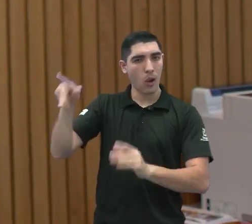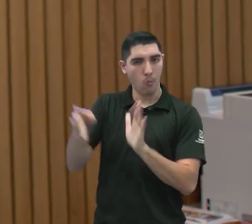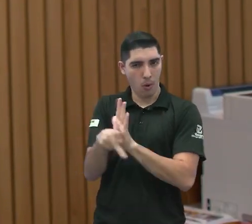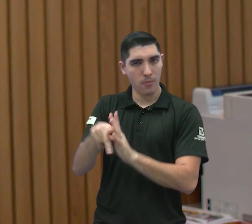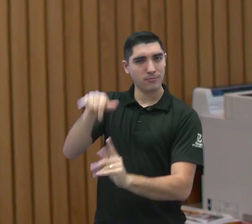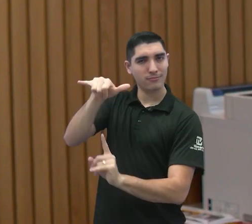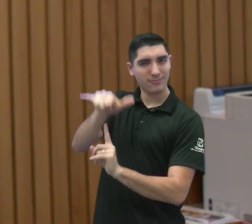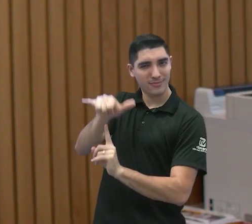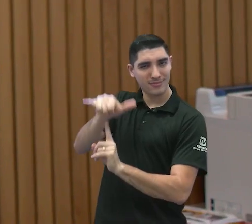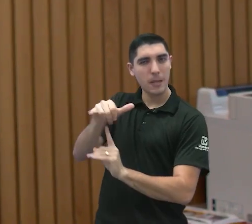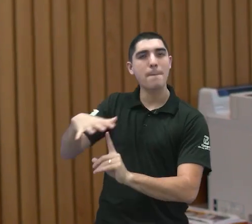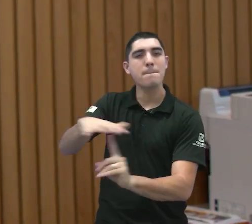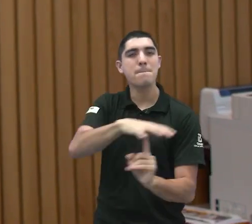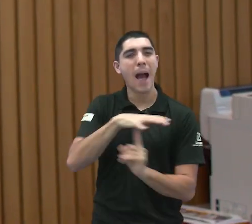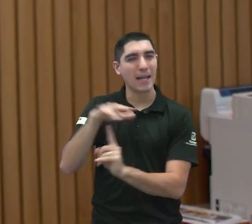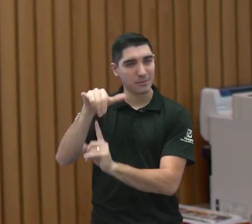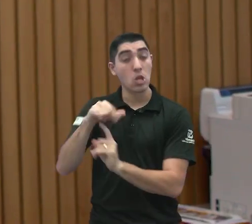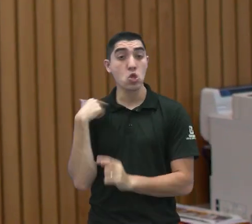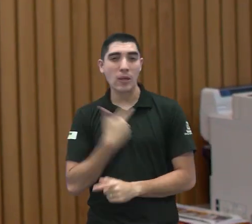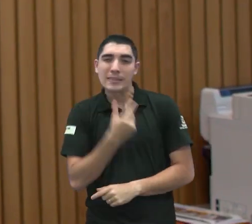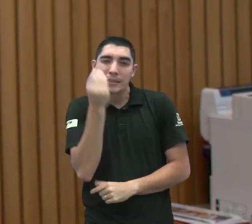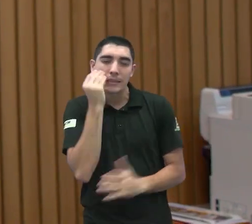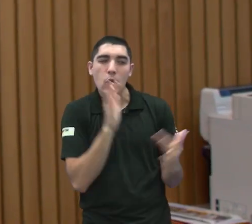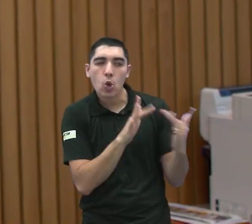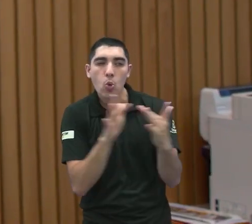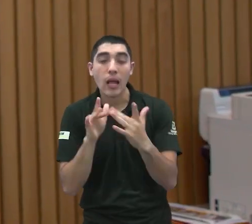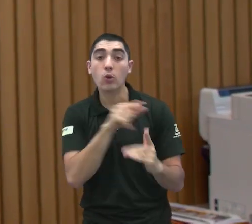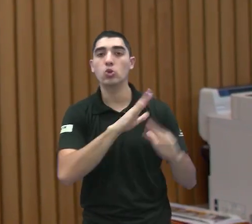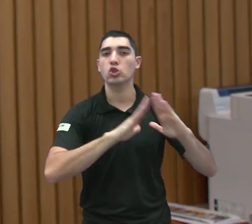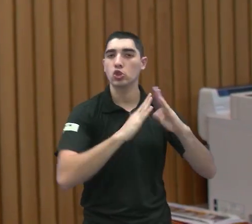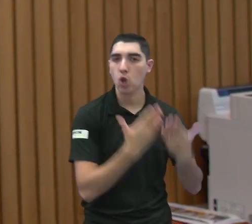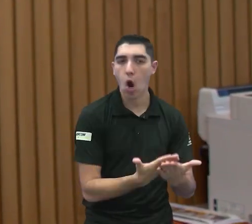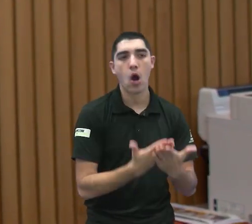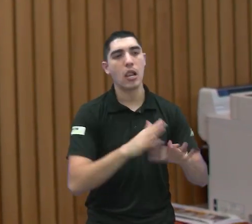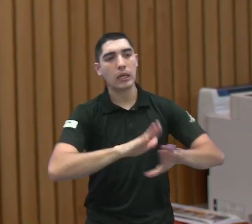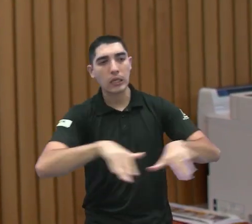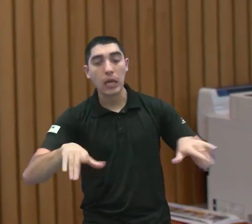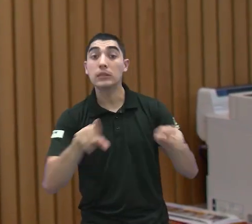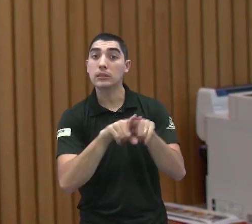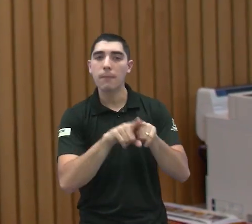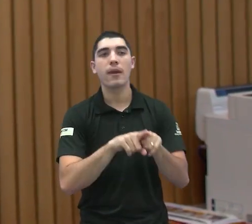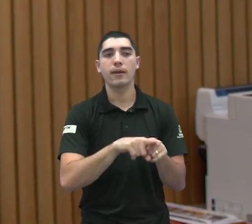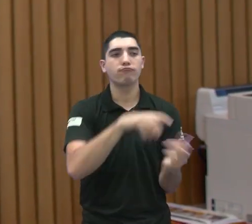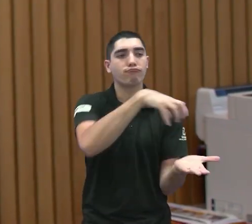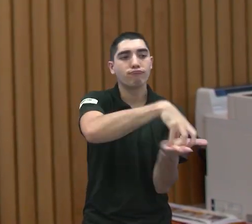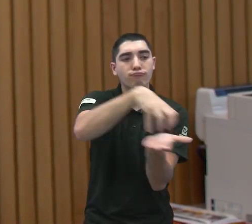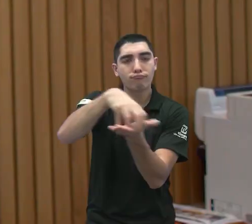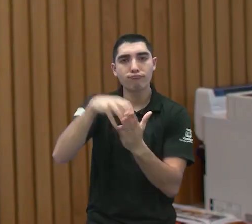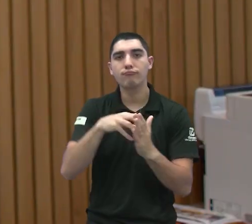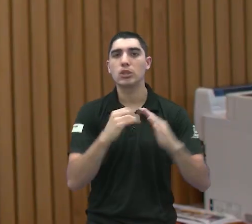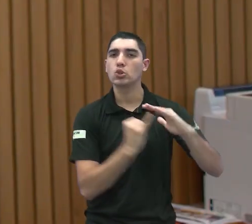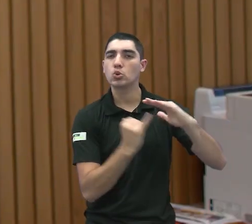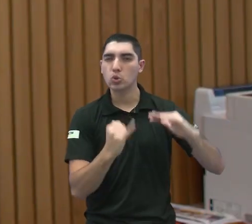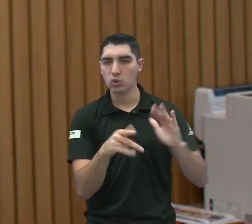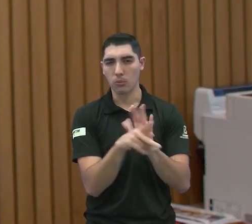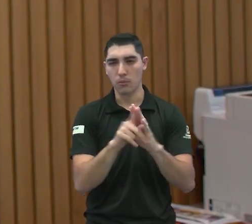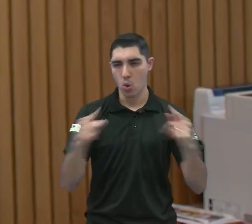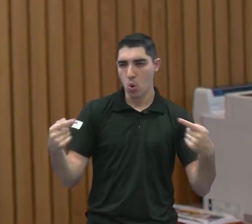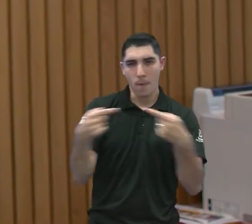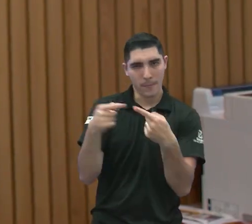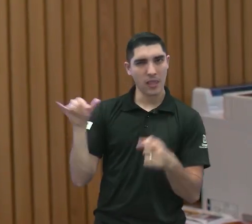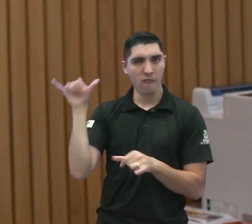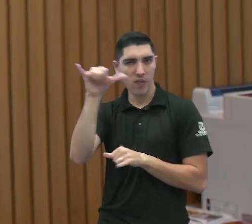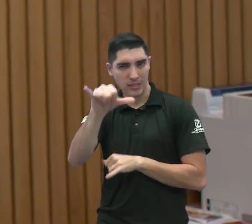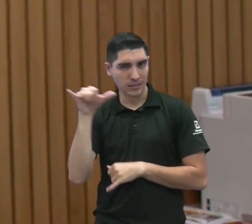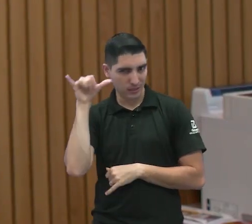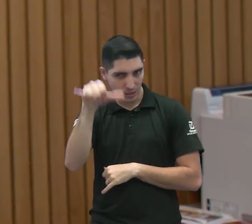Parque Santos Dumont, né? Estamos tentando contactar escolas, crianças, as entidades também relacionadas à aviação de